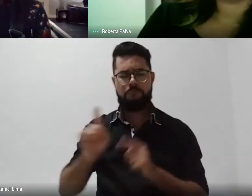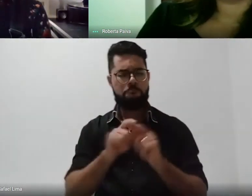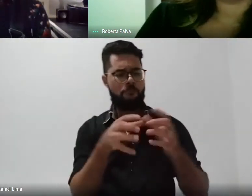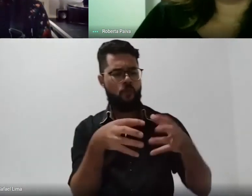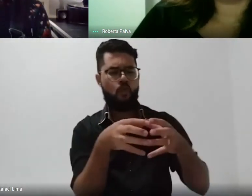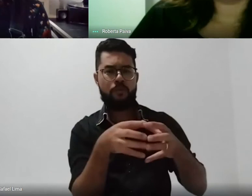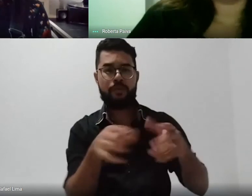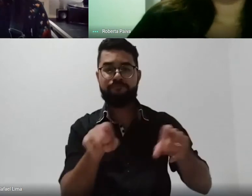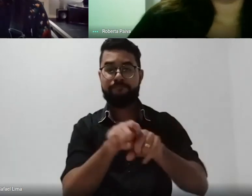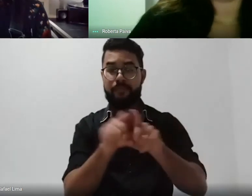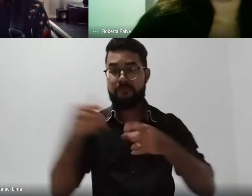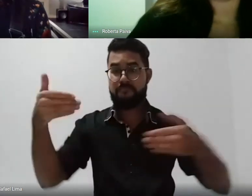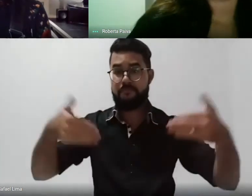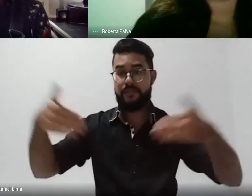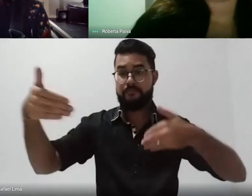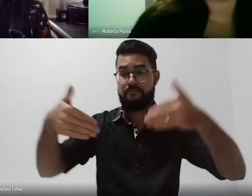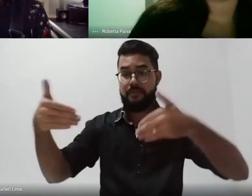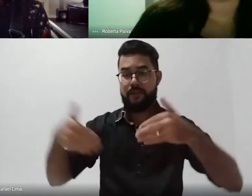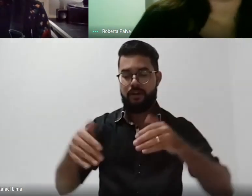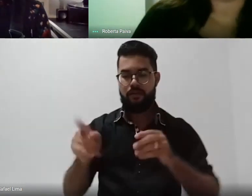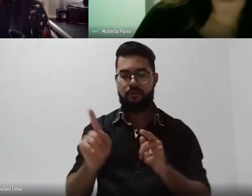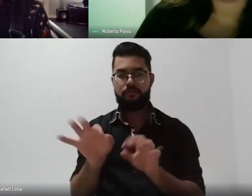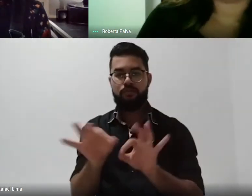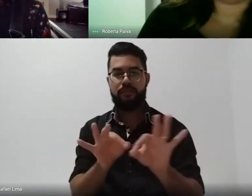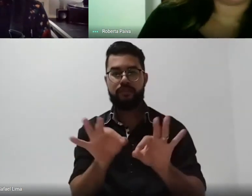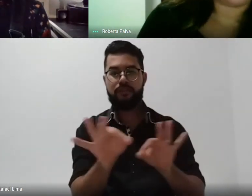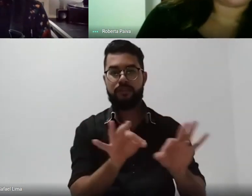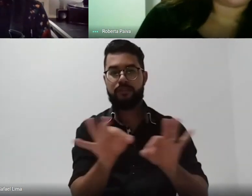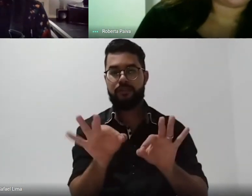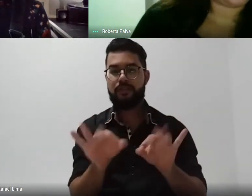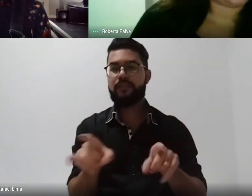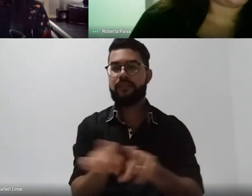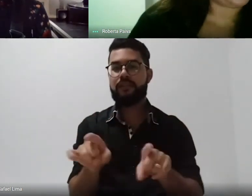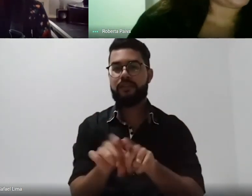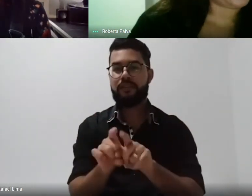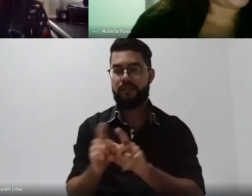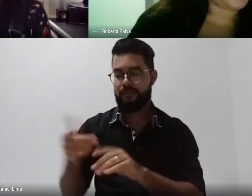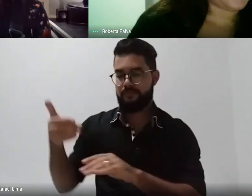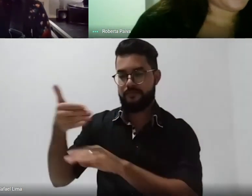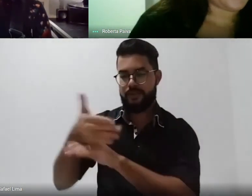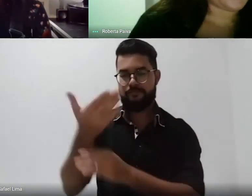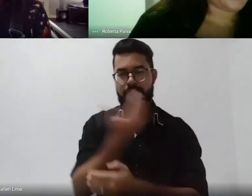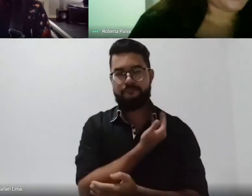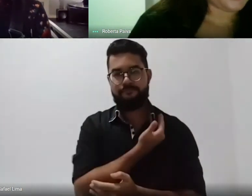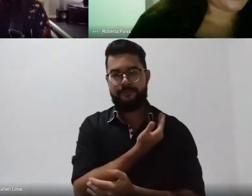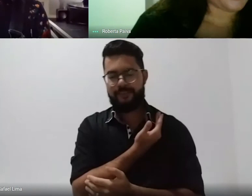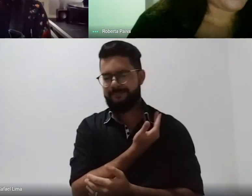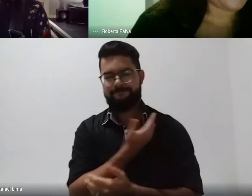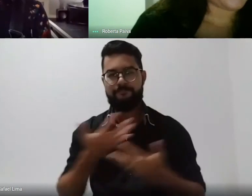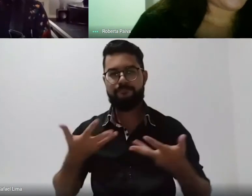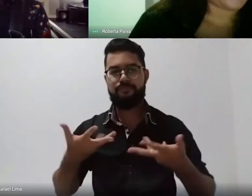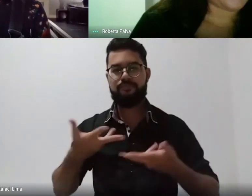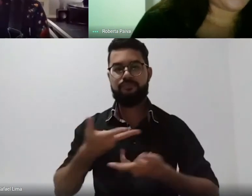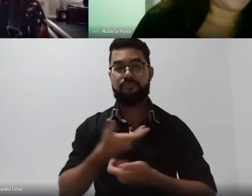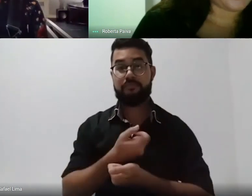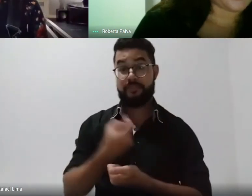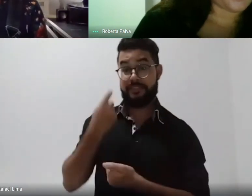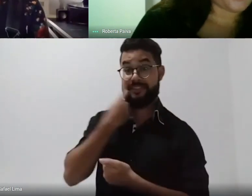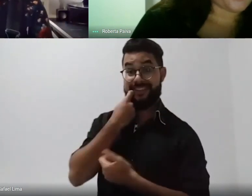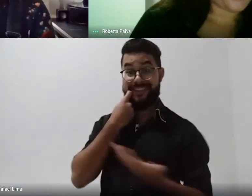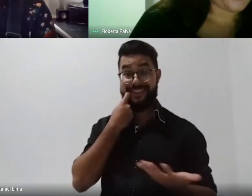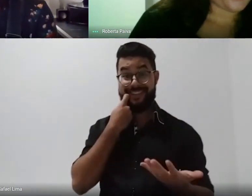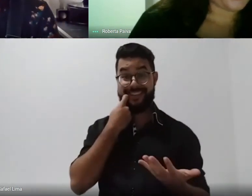participou da organização, e estar aqui com os colegas Rinaldo e Roberto foi fantástico. Sextou bem, né? Como